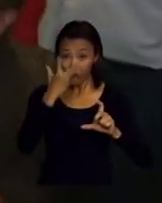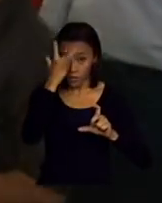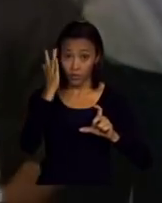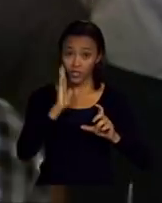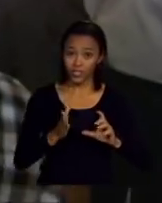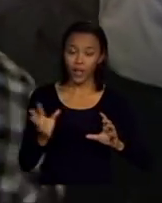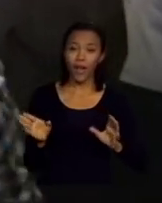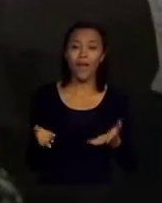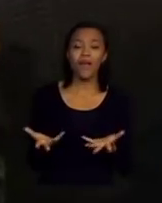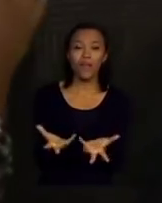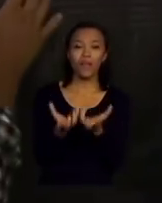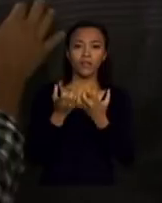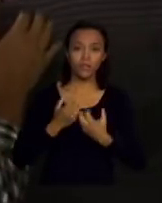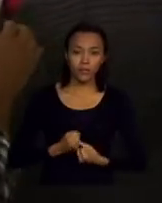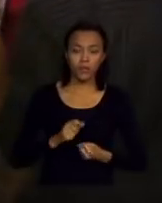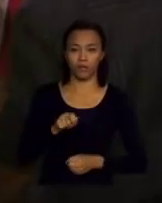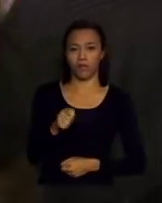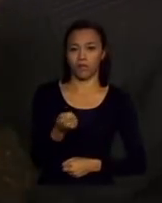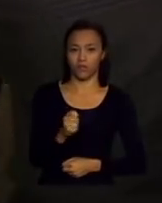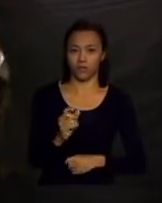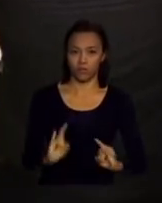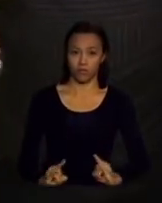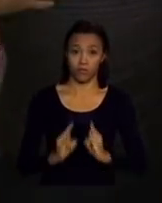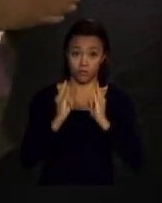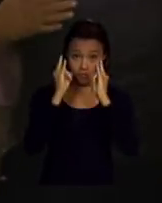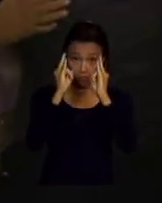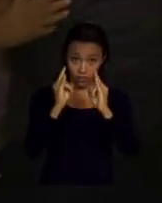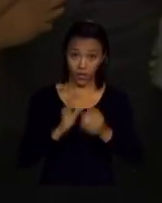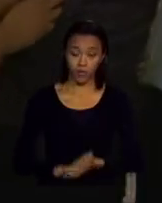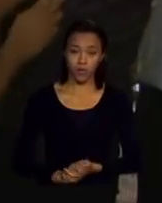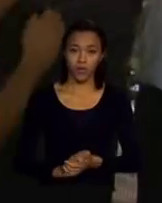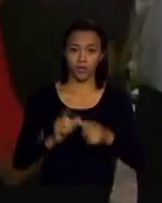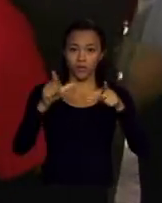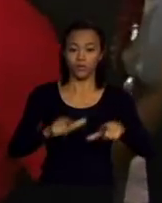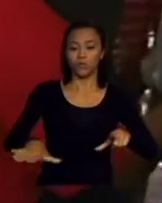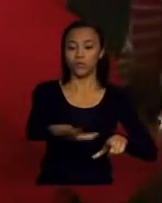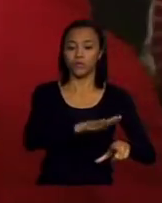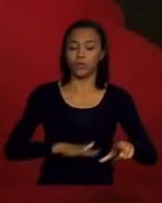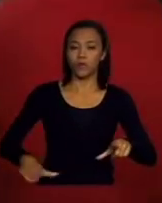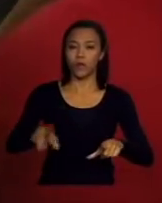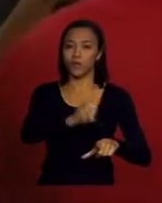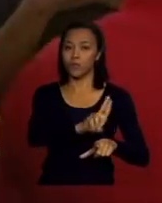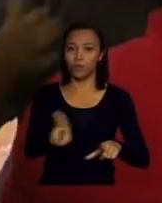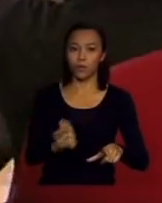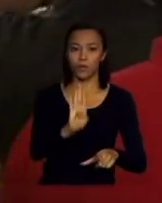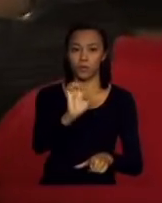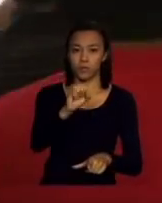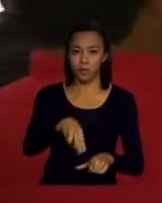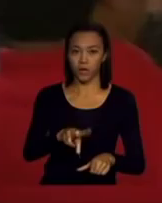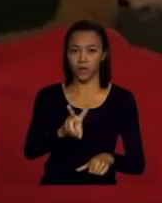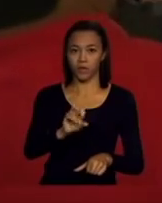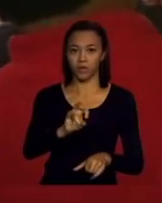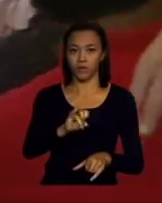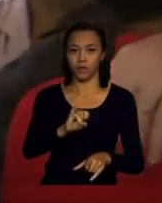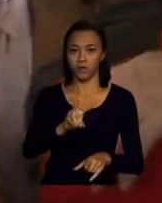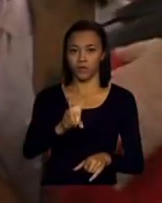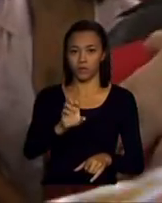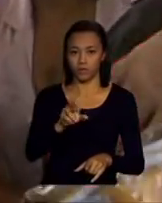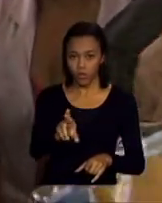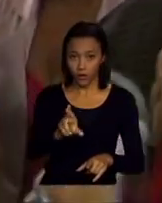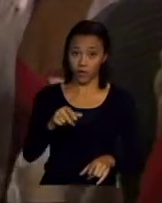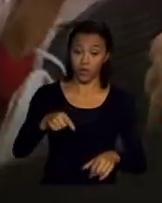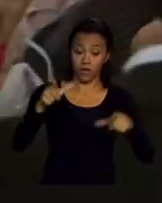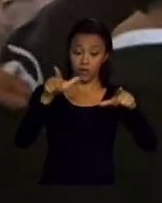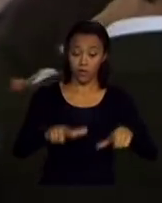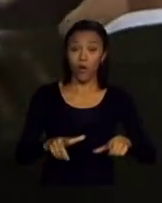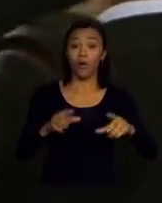receber simbolicamente a chave de apartamentos da unidade habitacional residencial Bem Viver. Os